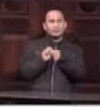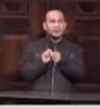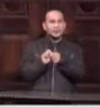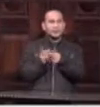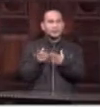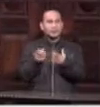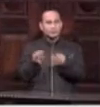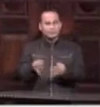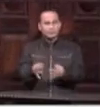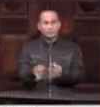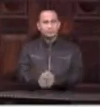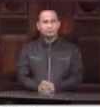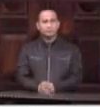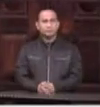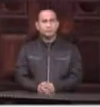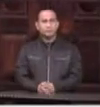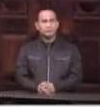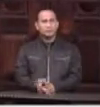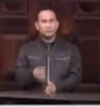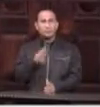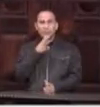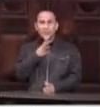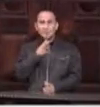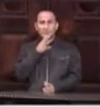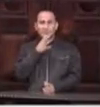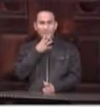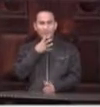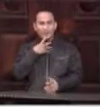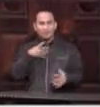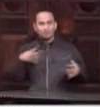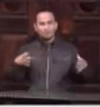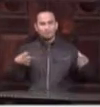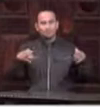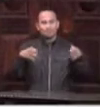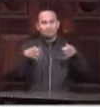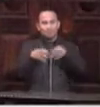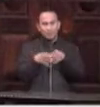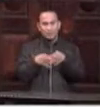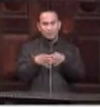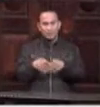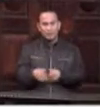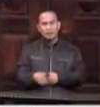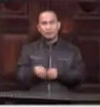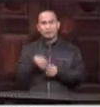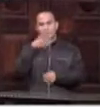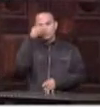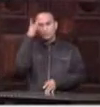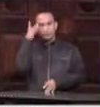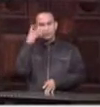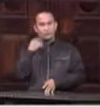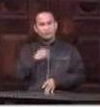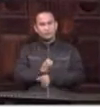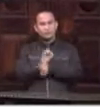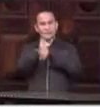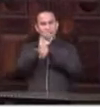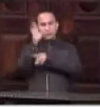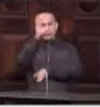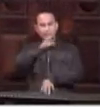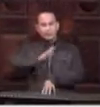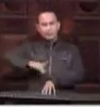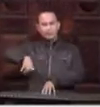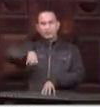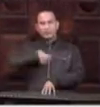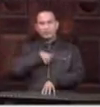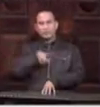clima de reconhecimento coletivo por parte dos diferentes agentes do Estado brasileiro, de que a gente tem